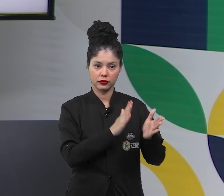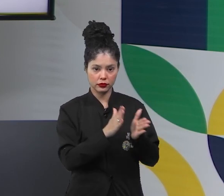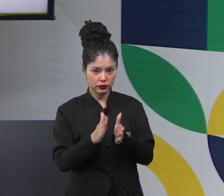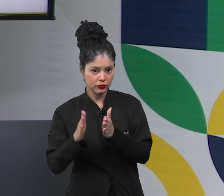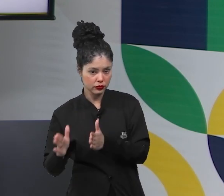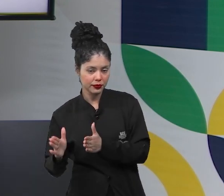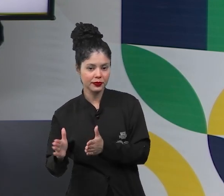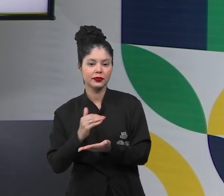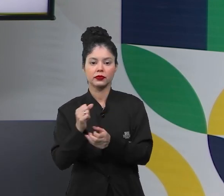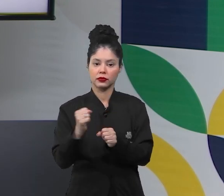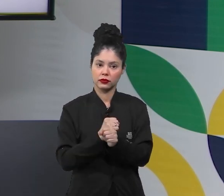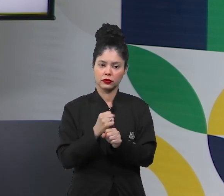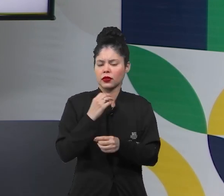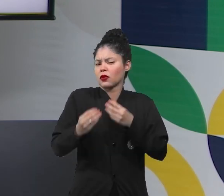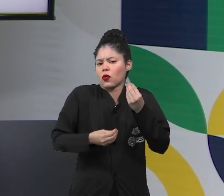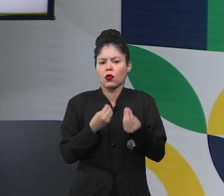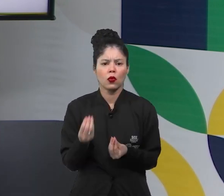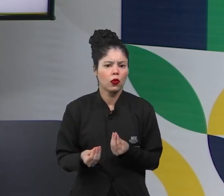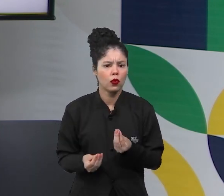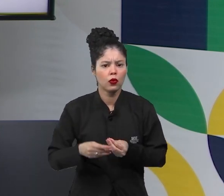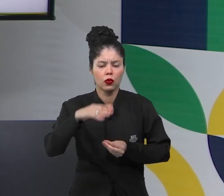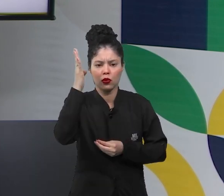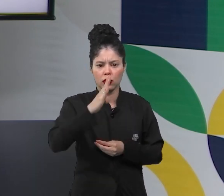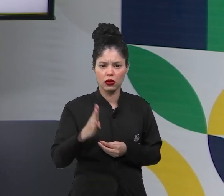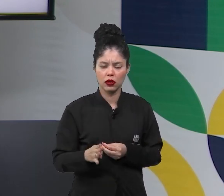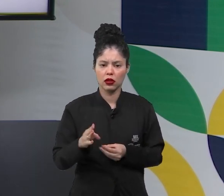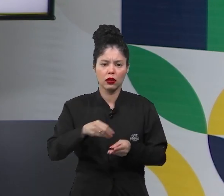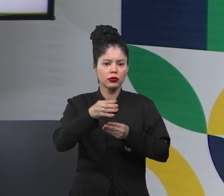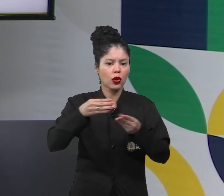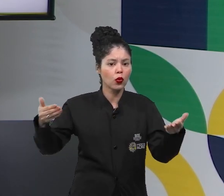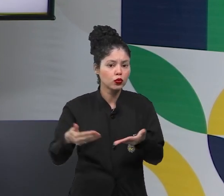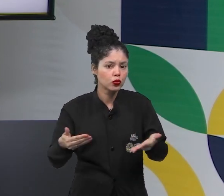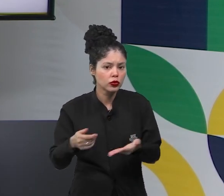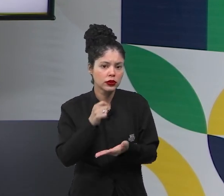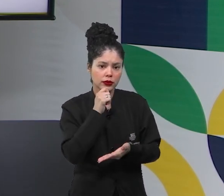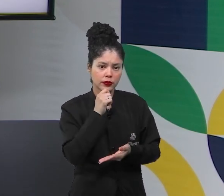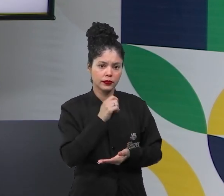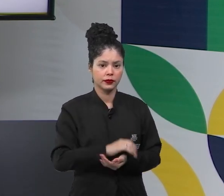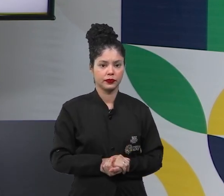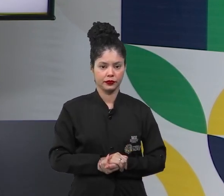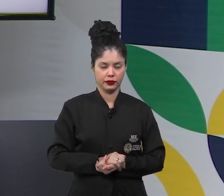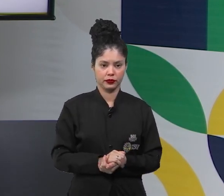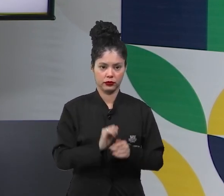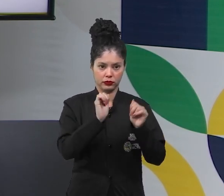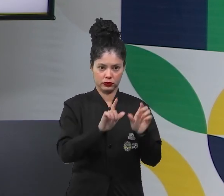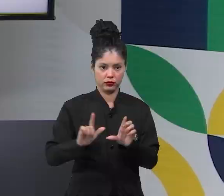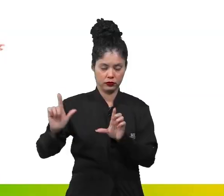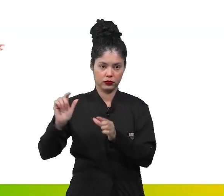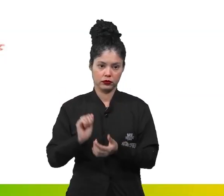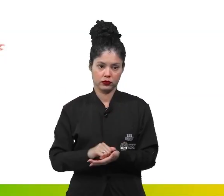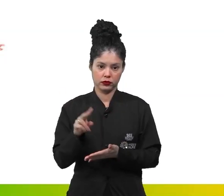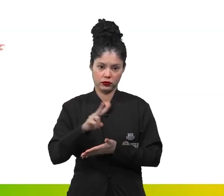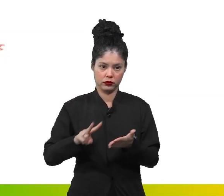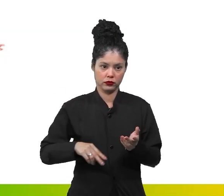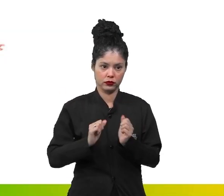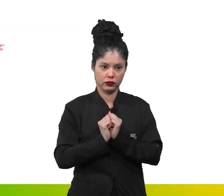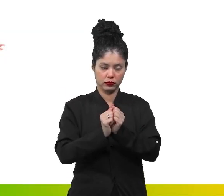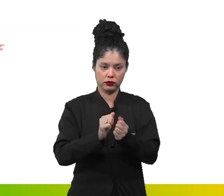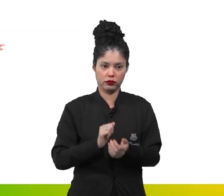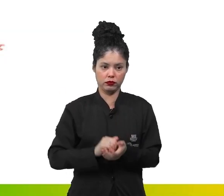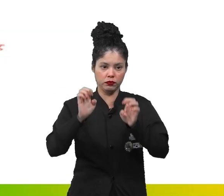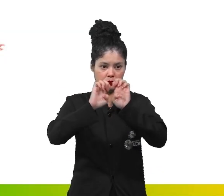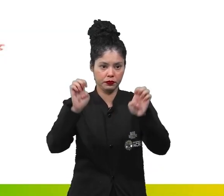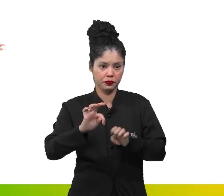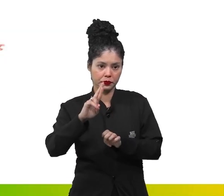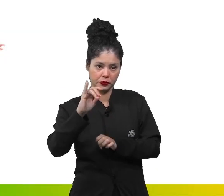anos. Mas como que a população brasileira está distribuída hoje? Vamos aqui no slide, vamos ler aqui junto comigo, pessoal.